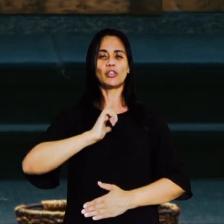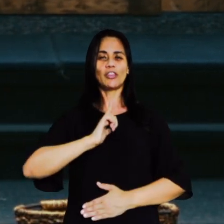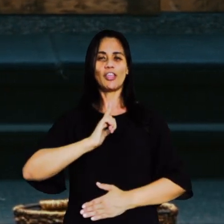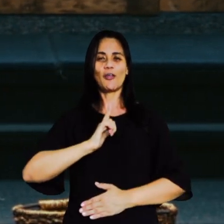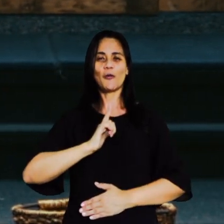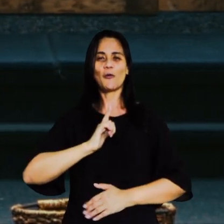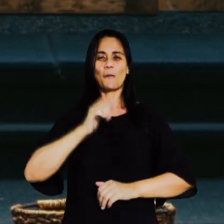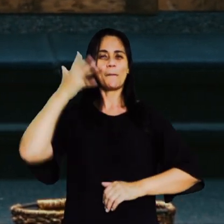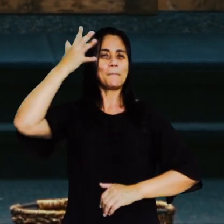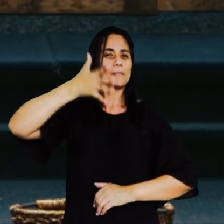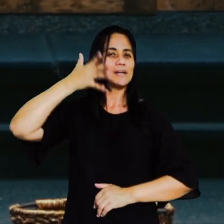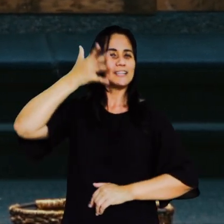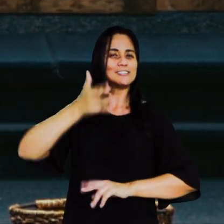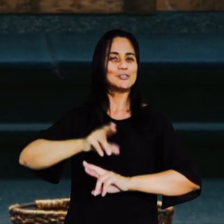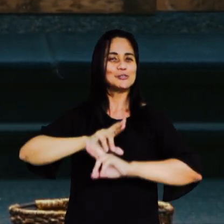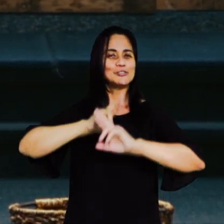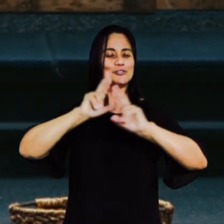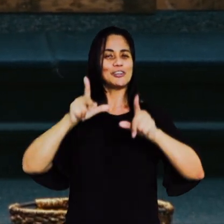pós-cirurgia.